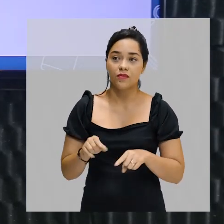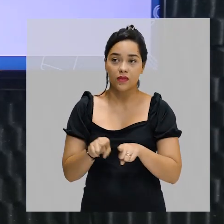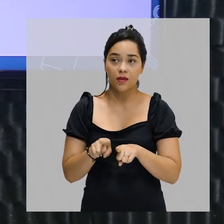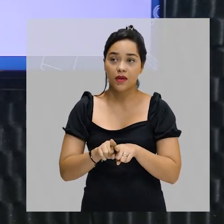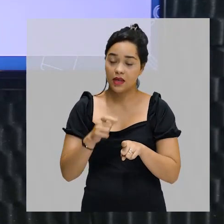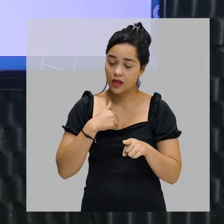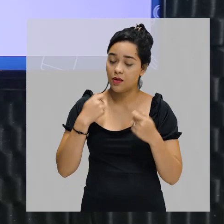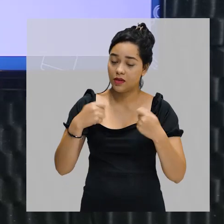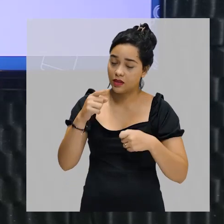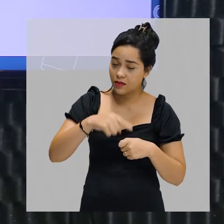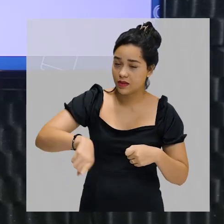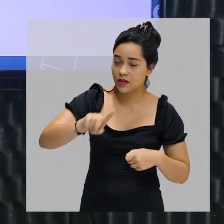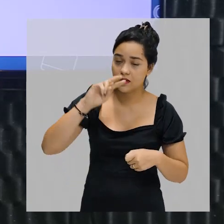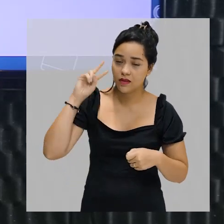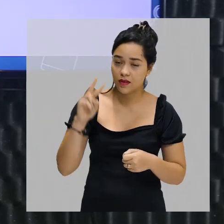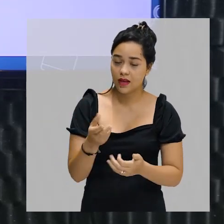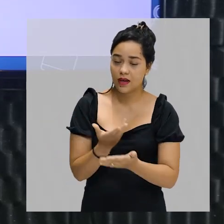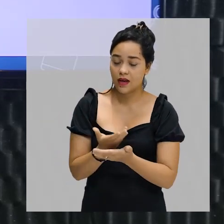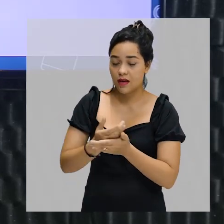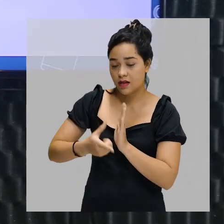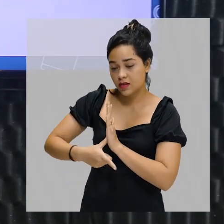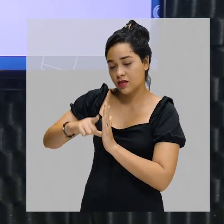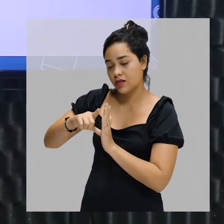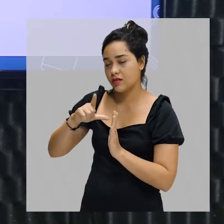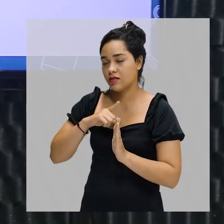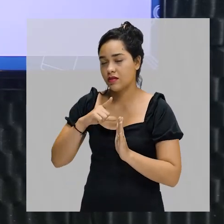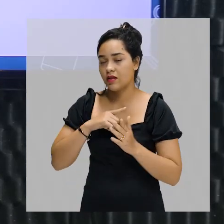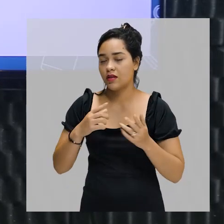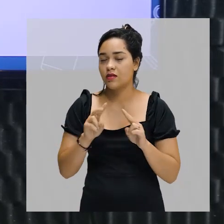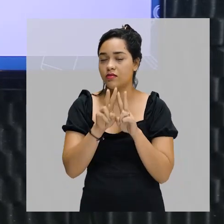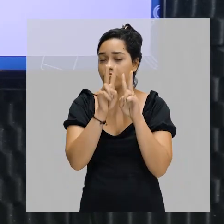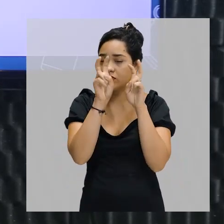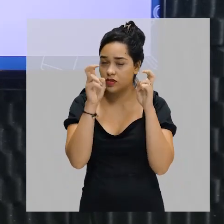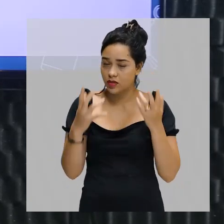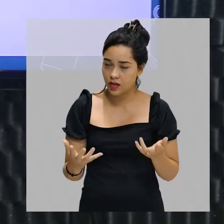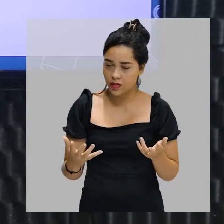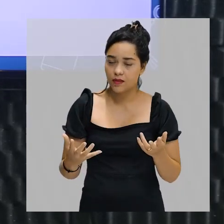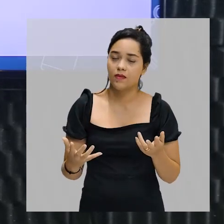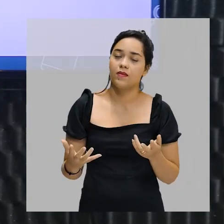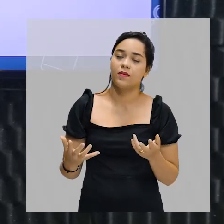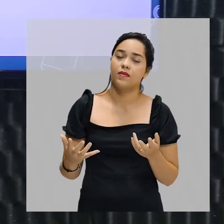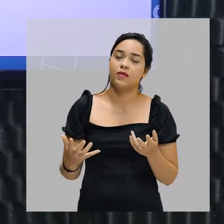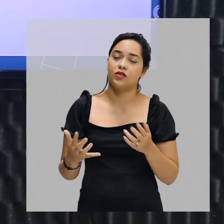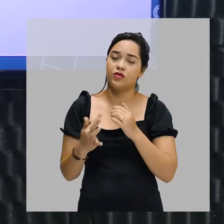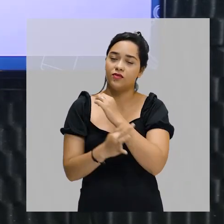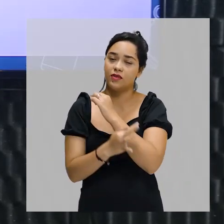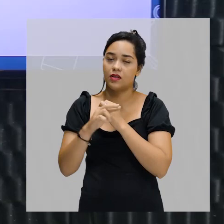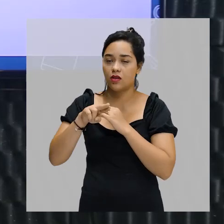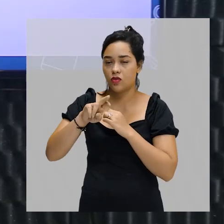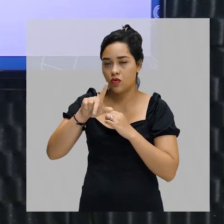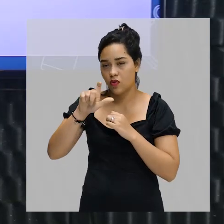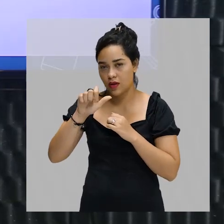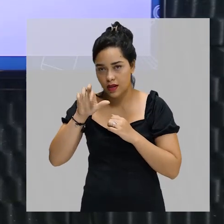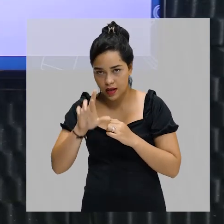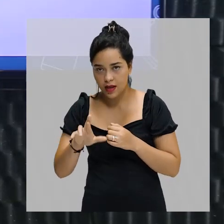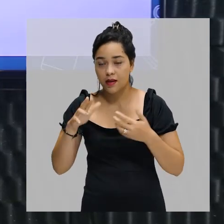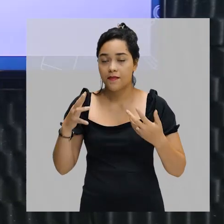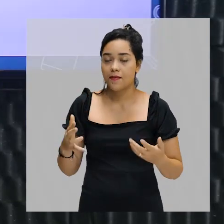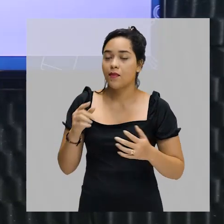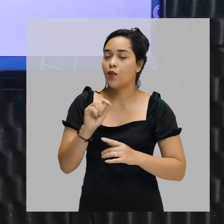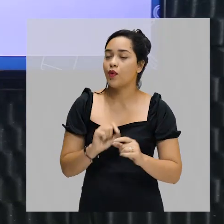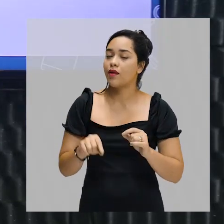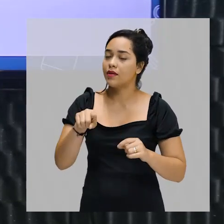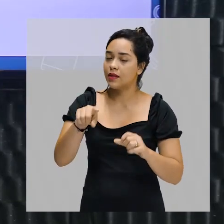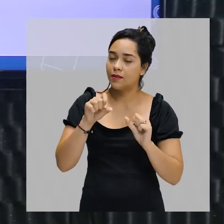preciso que você tenha assistido aulas anteriores sobre esses assuntos, né? O assunto aqui de física nuclear, tá ok? Para que